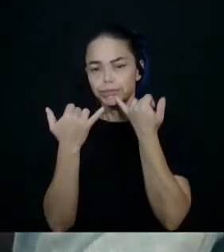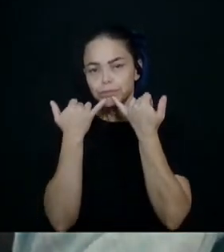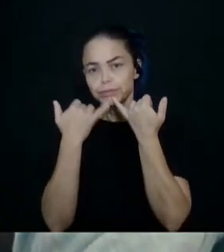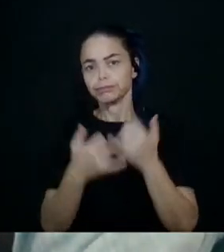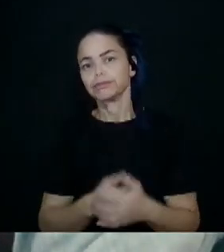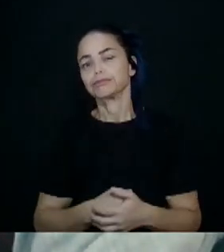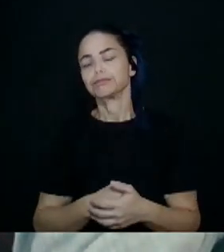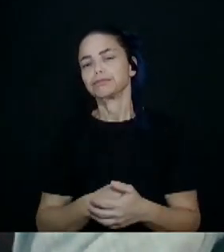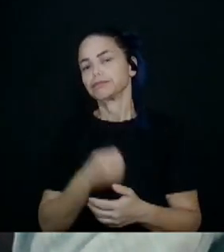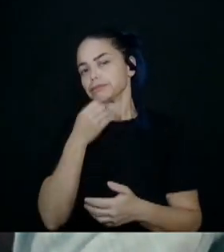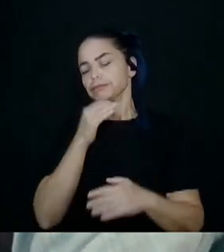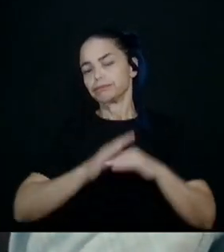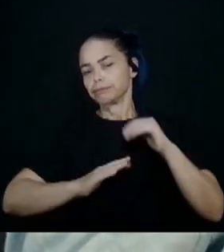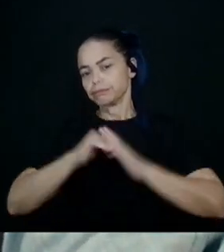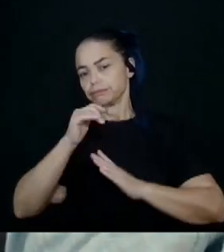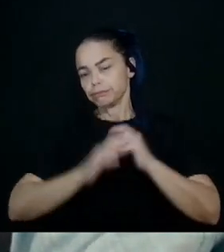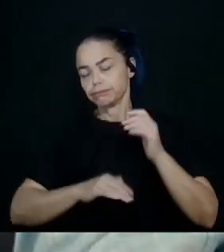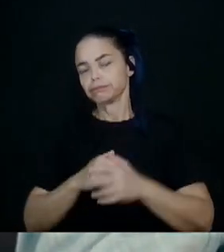bons profissionais, né,